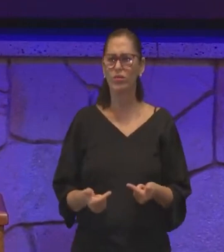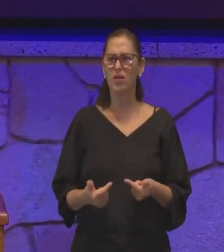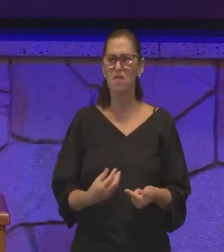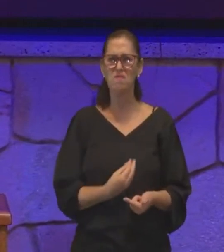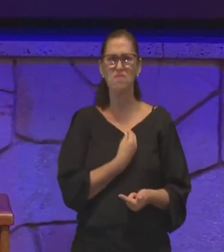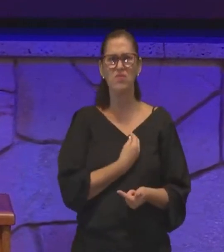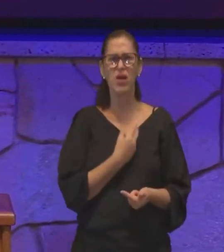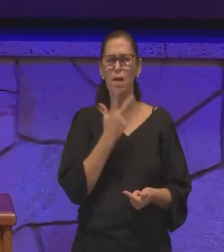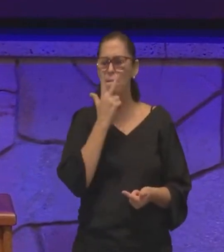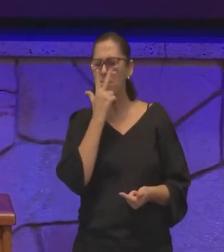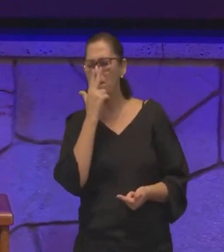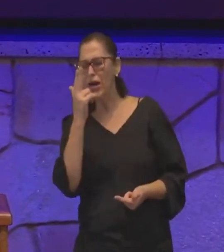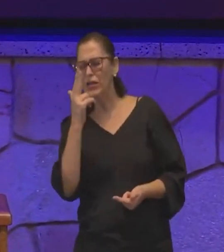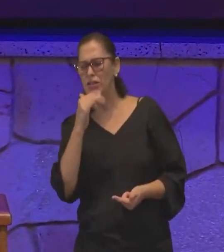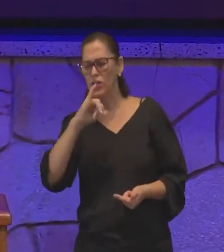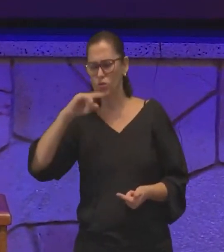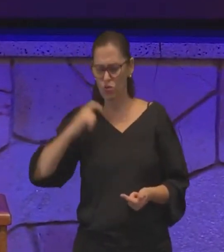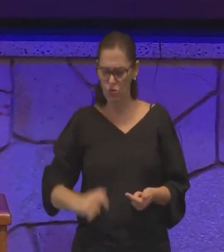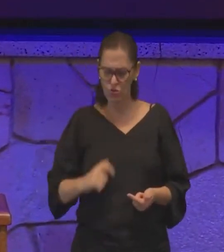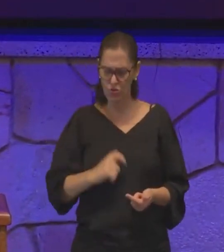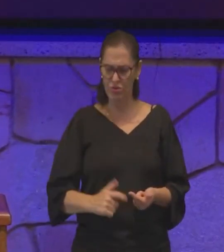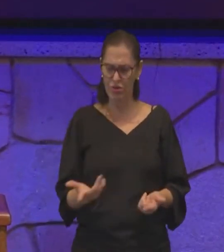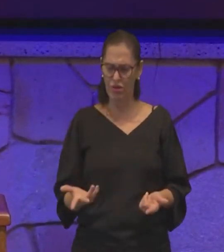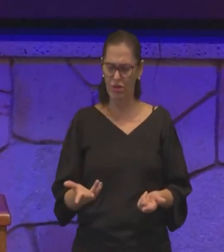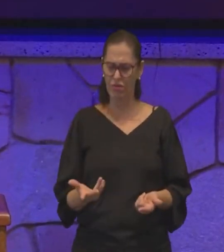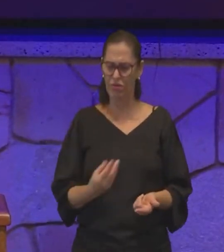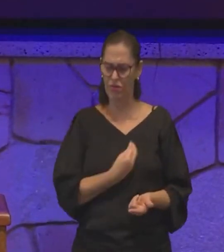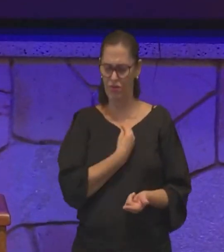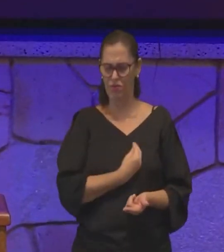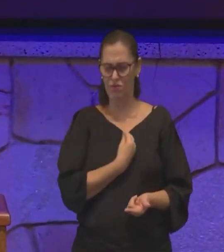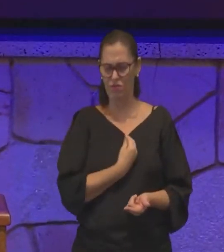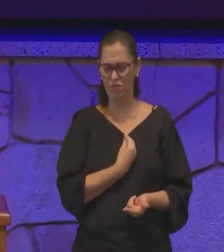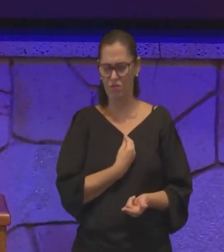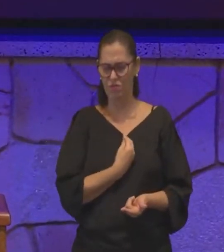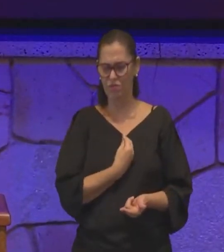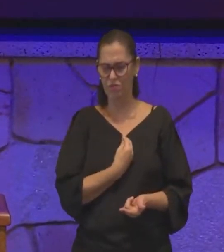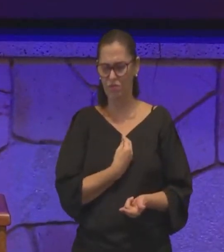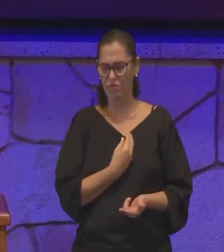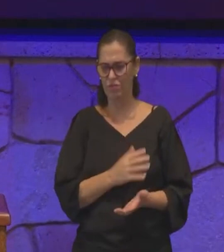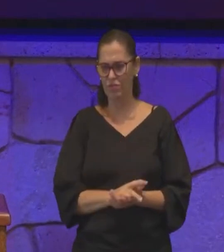algo semelhante ao que José viveu.